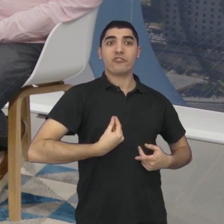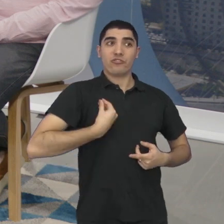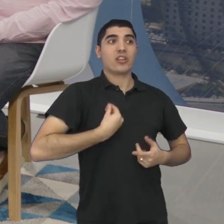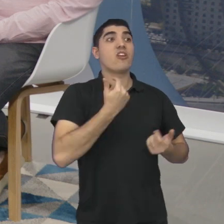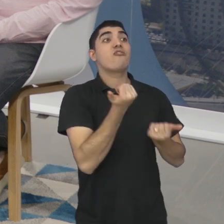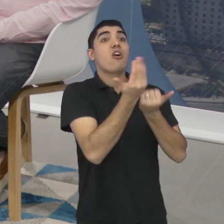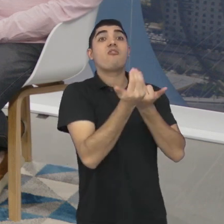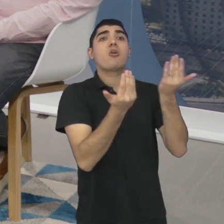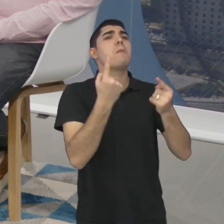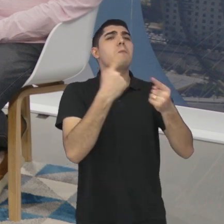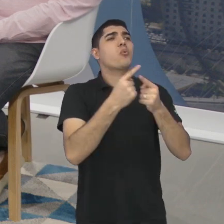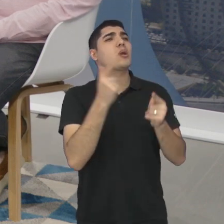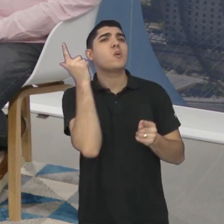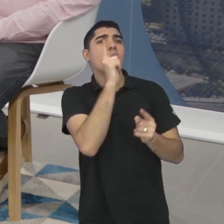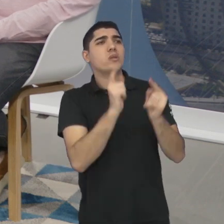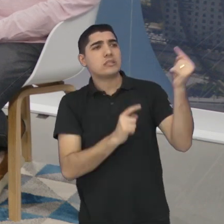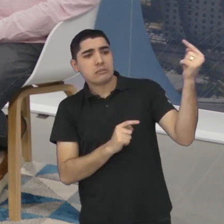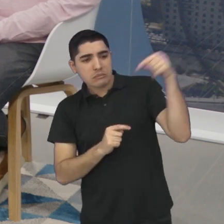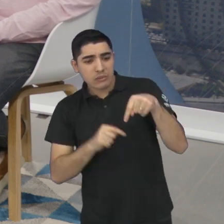não se propagaram?